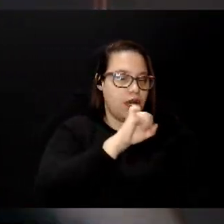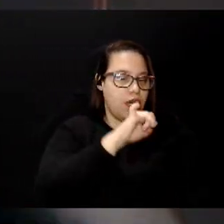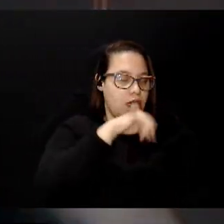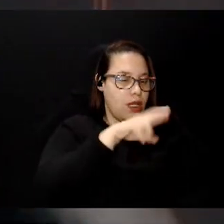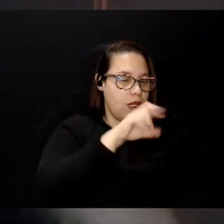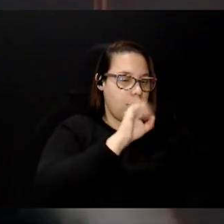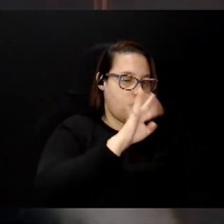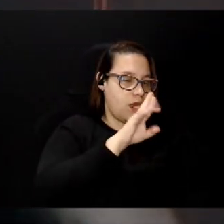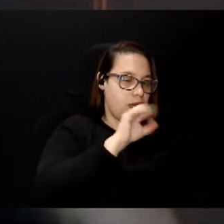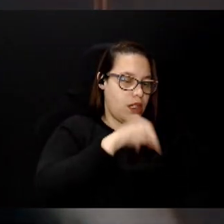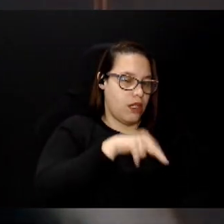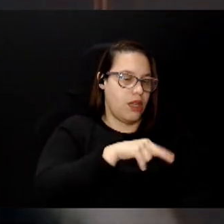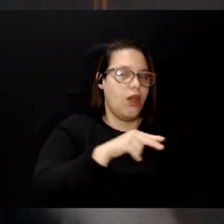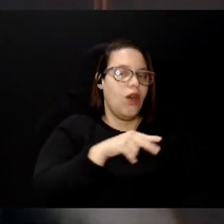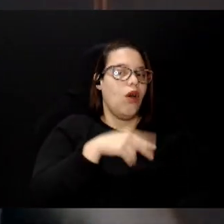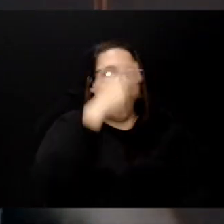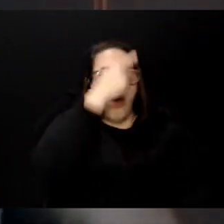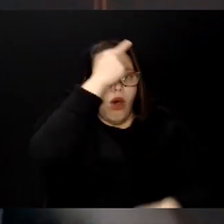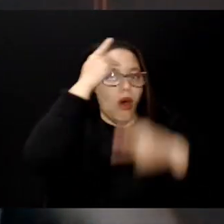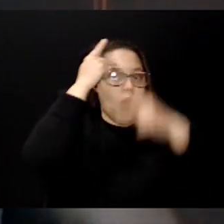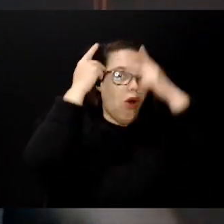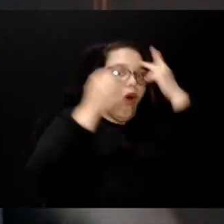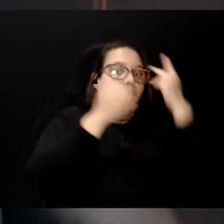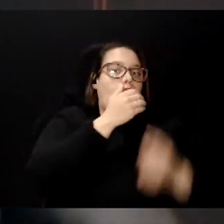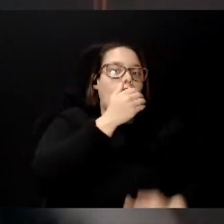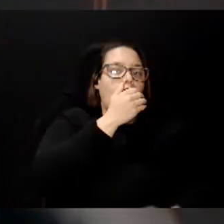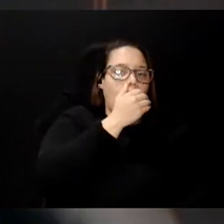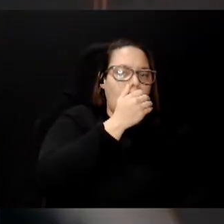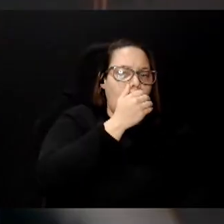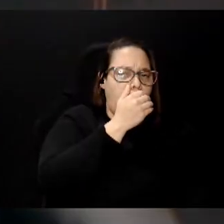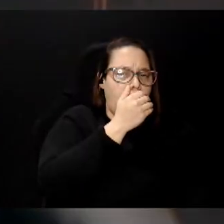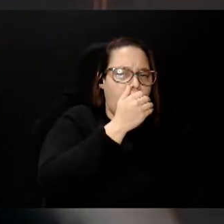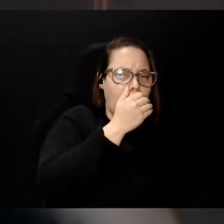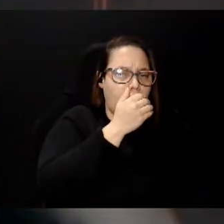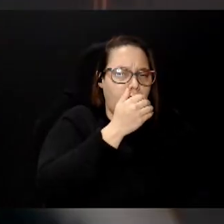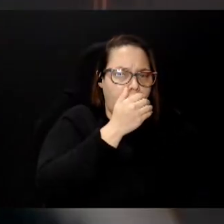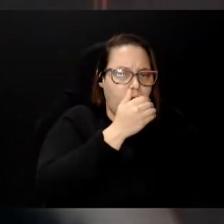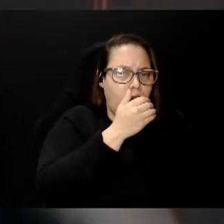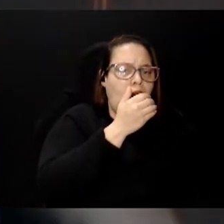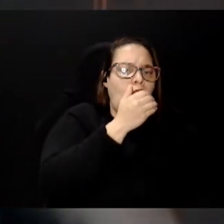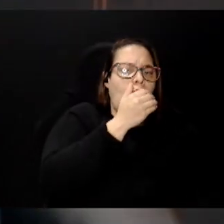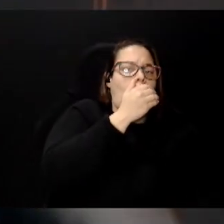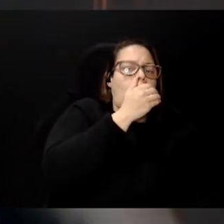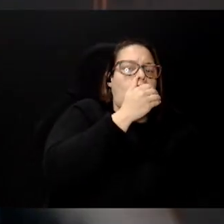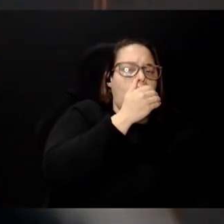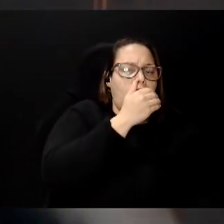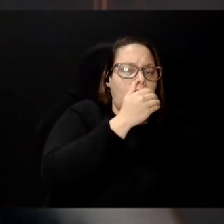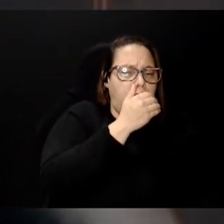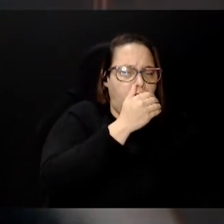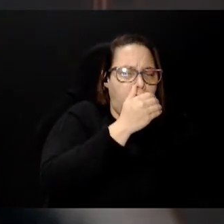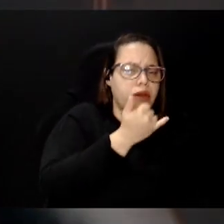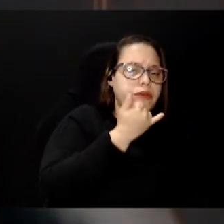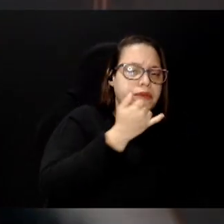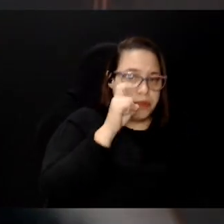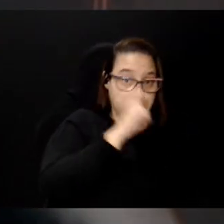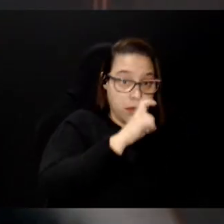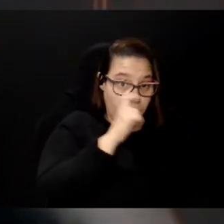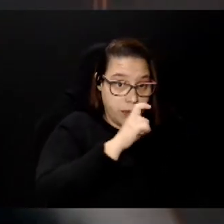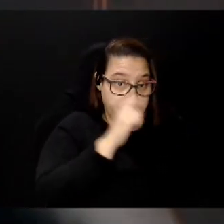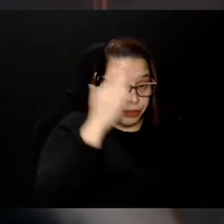o pessoal gera esses tipos de mito, e esses mitos, a gente sabe que se espalham que